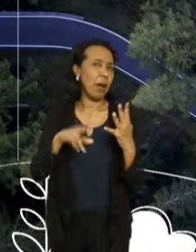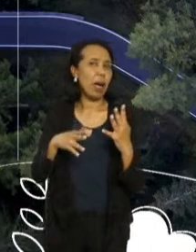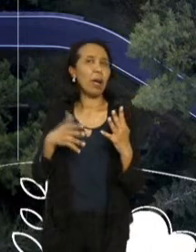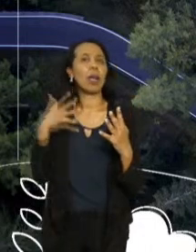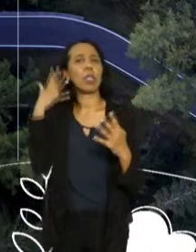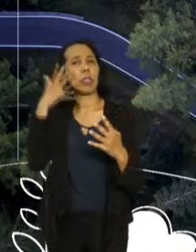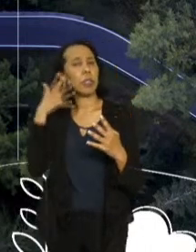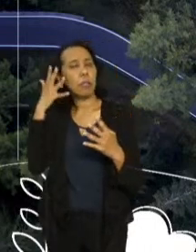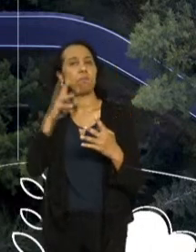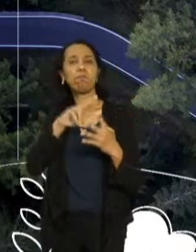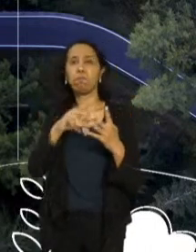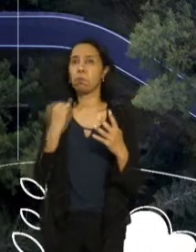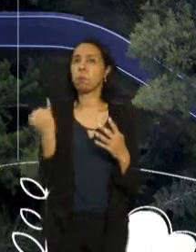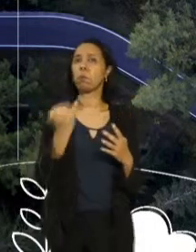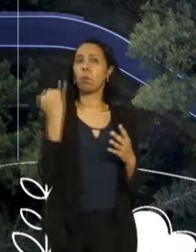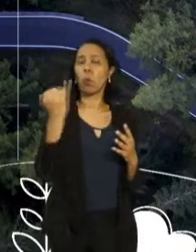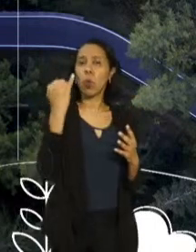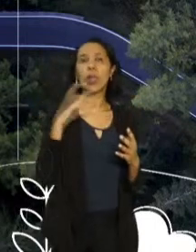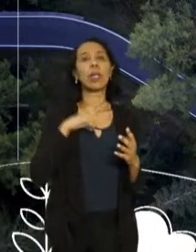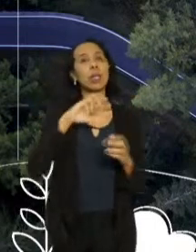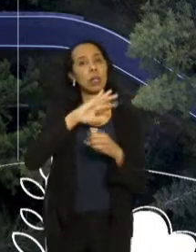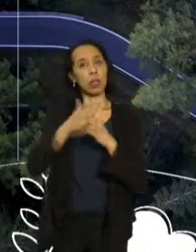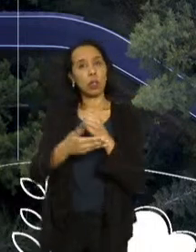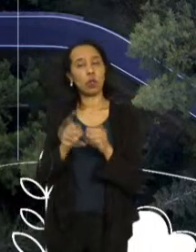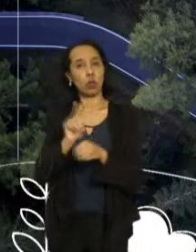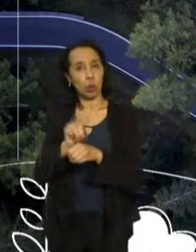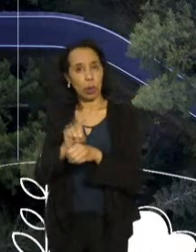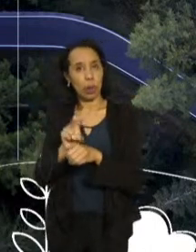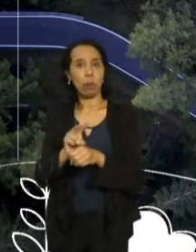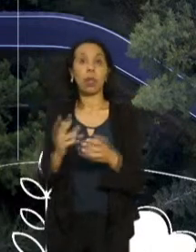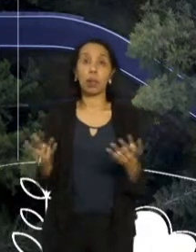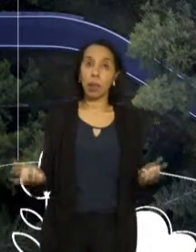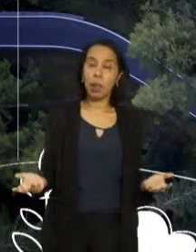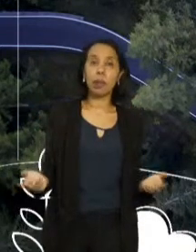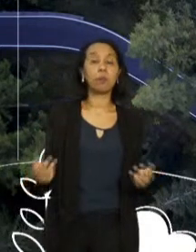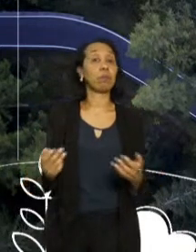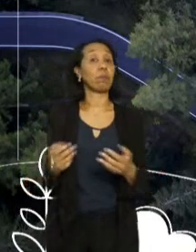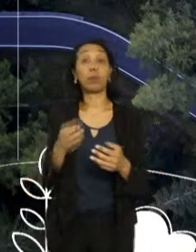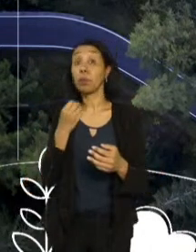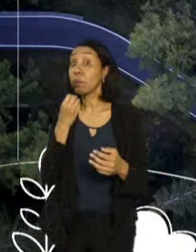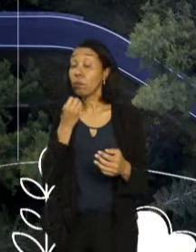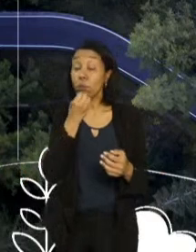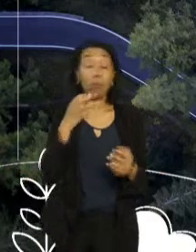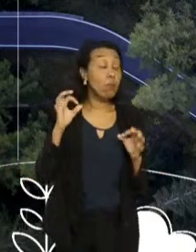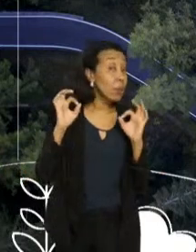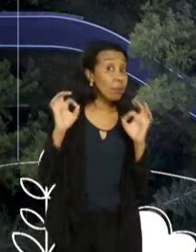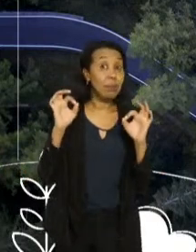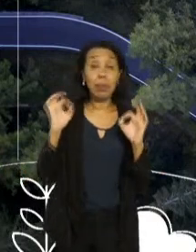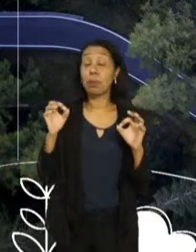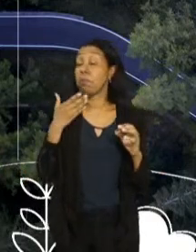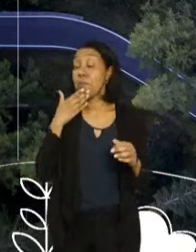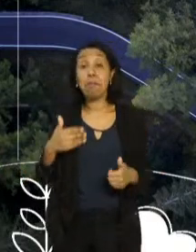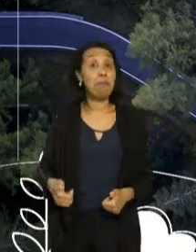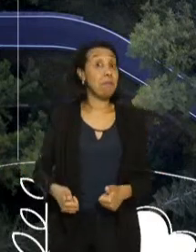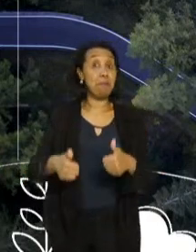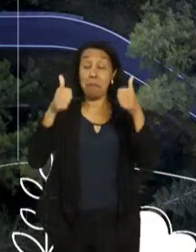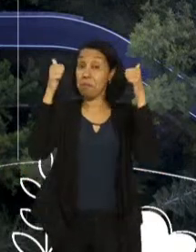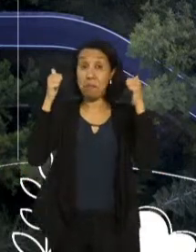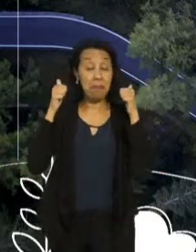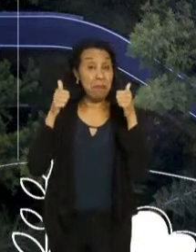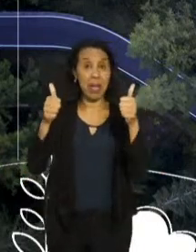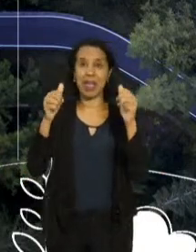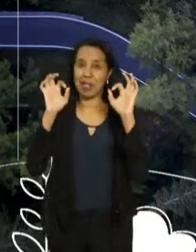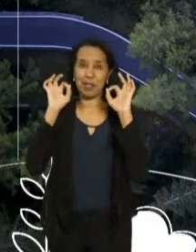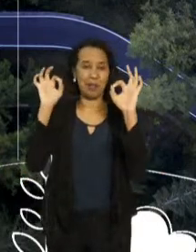discussões importantes de sustentabilidade, e não poderíamos ter iniciado melhor essa semana, melhor essa segunda edição do que